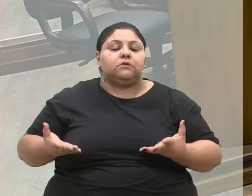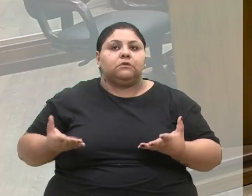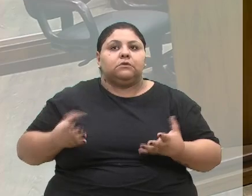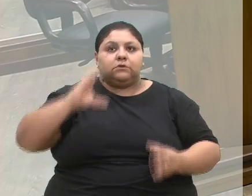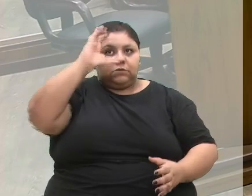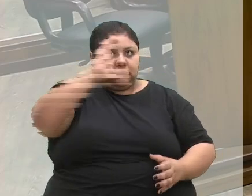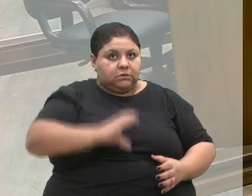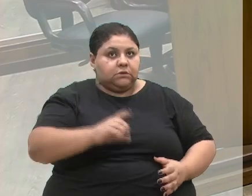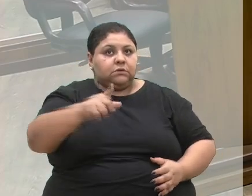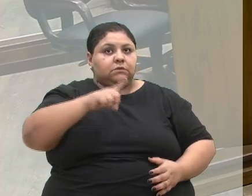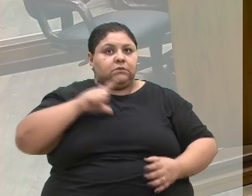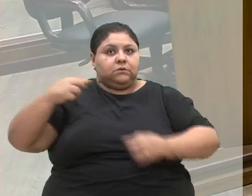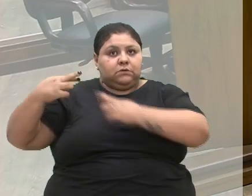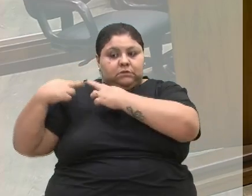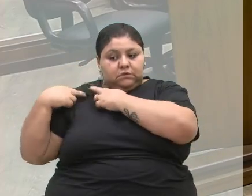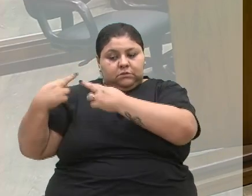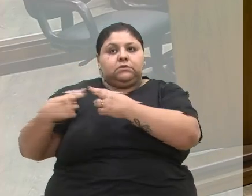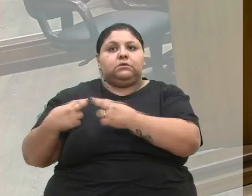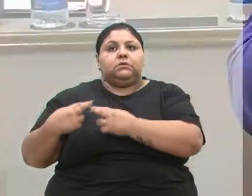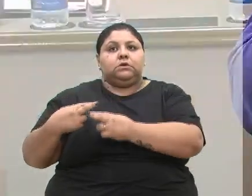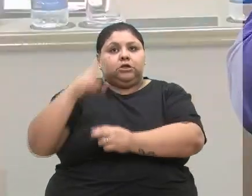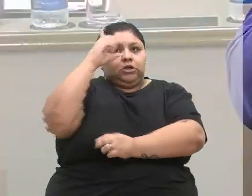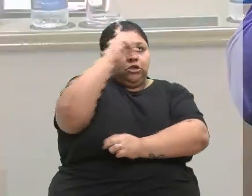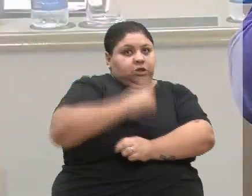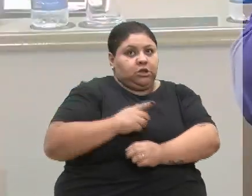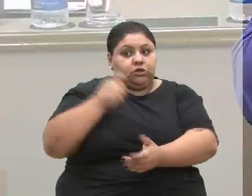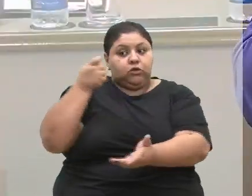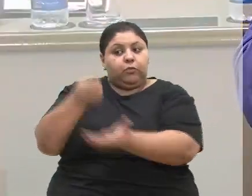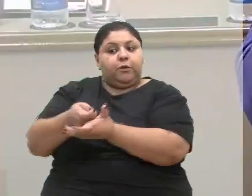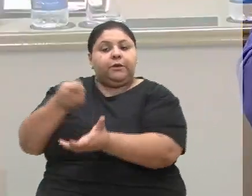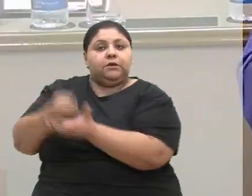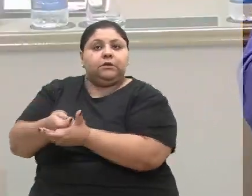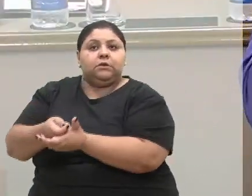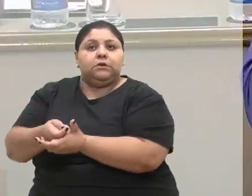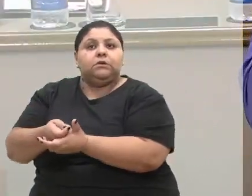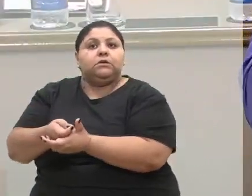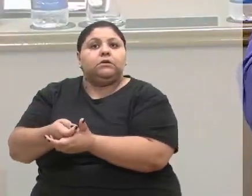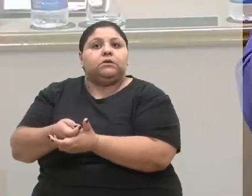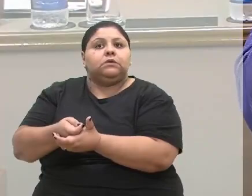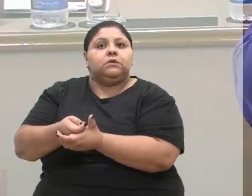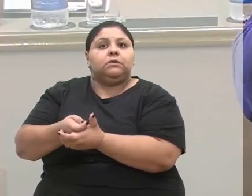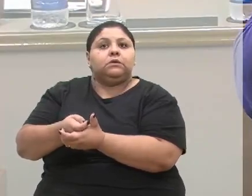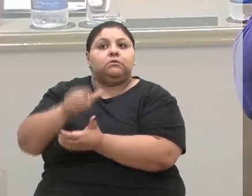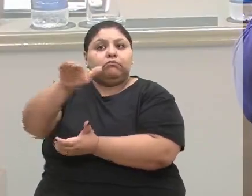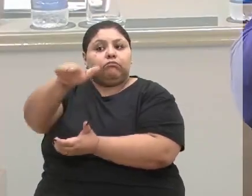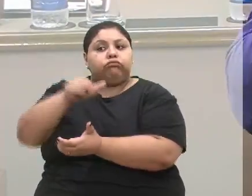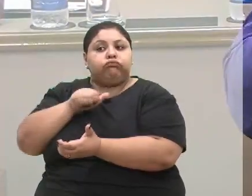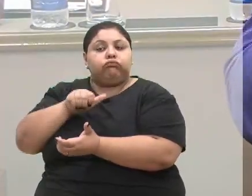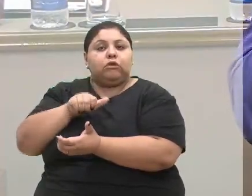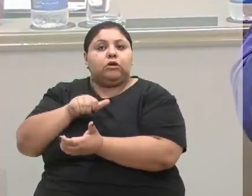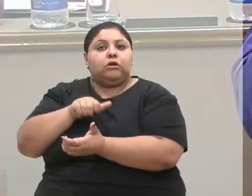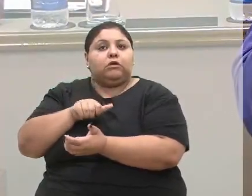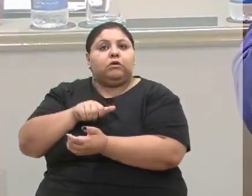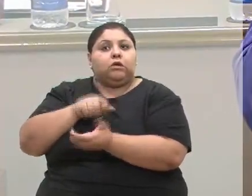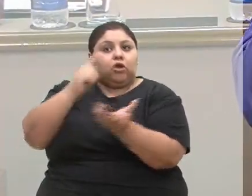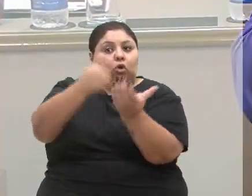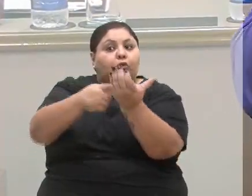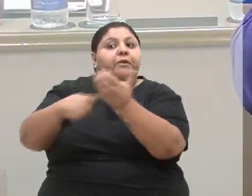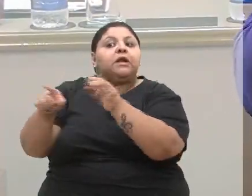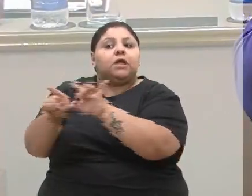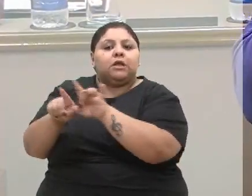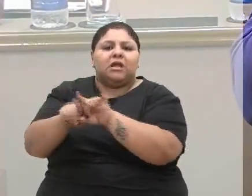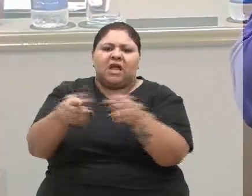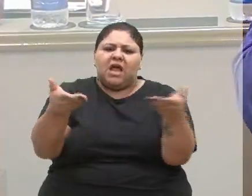cidadão tem que ter direitos e deveres. E tem que ter o dever de comparecer naquilo que é solicitado e naquilo que é agendado.